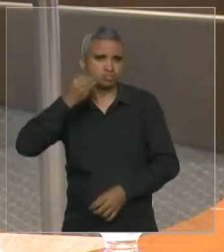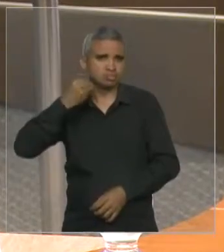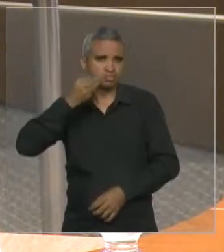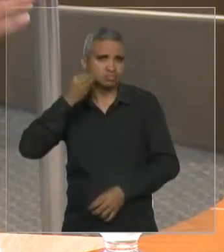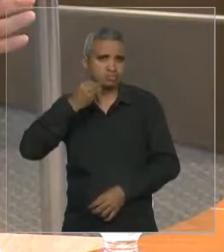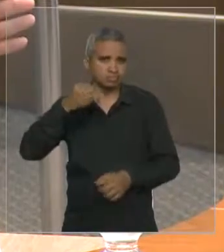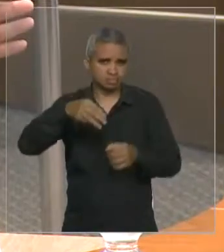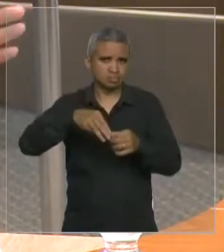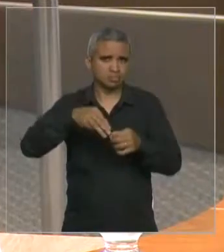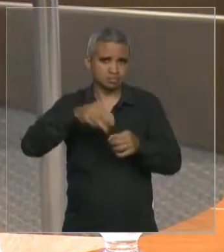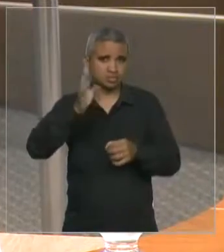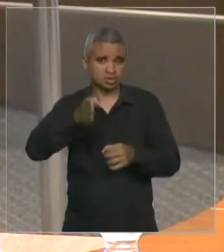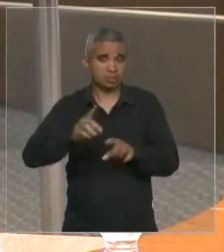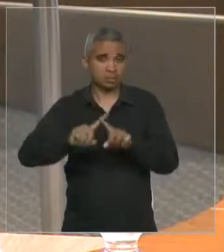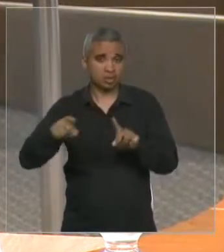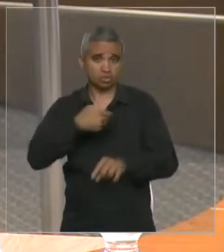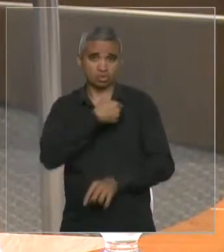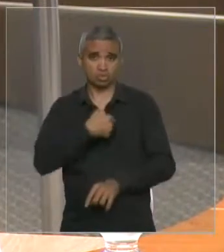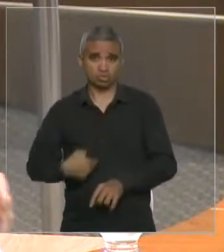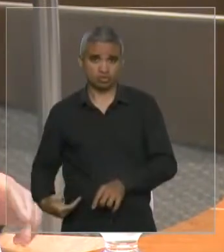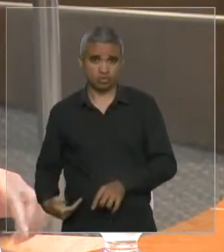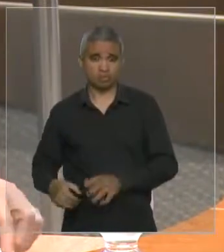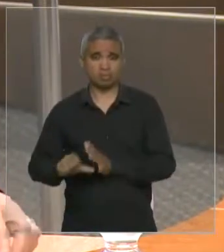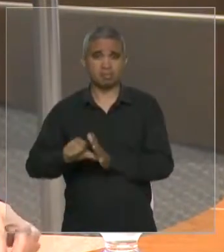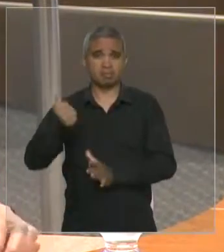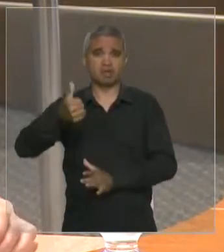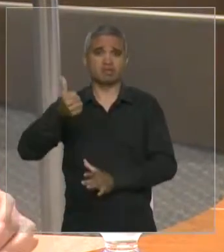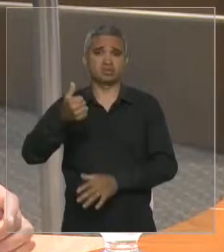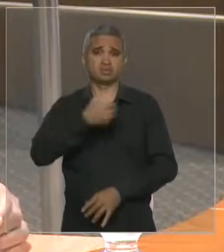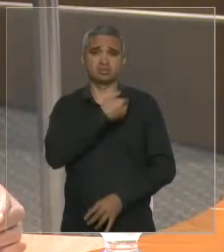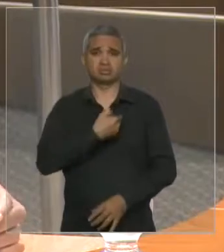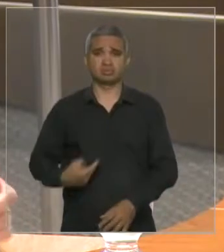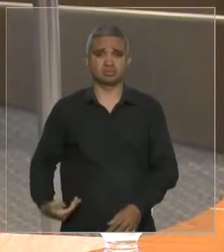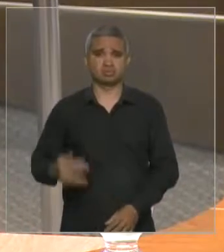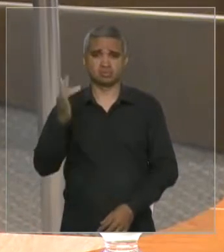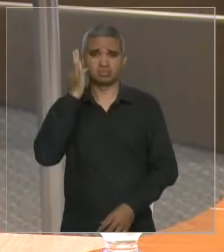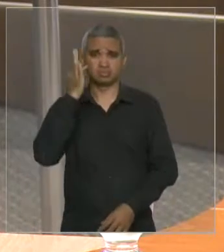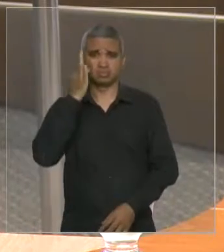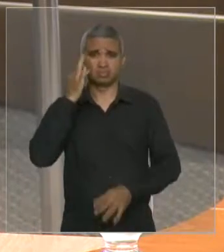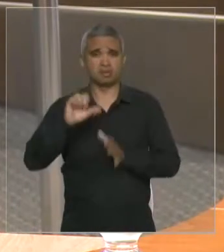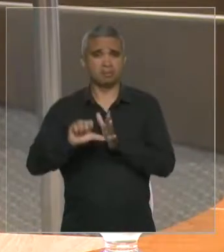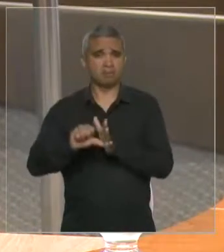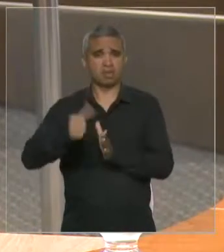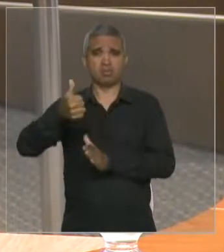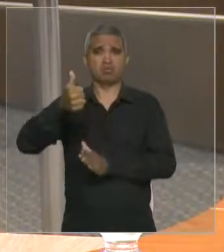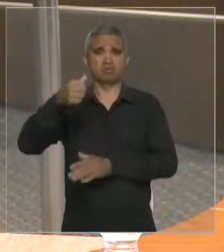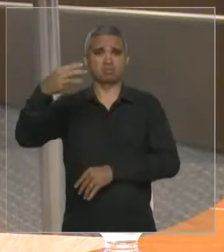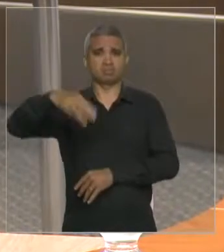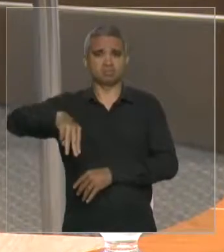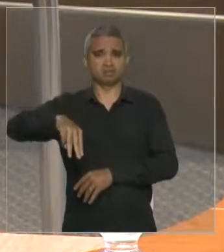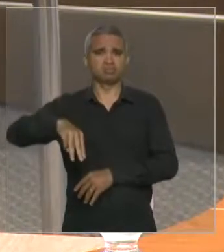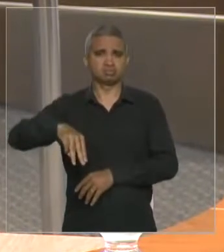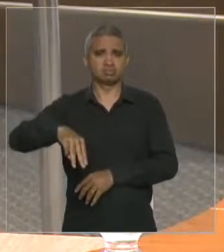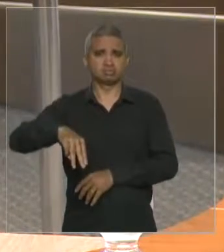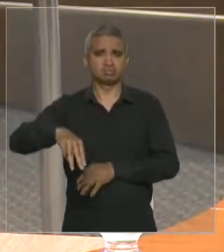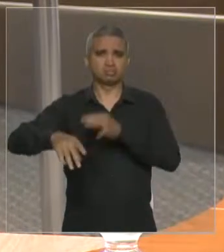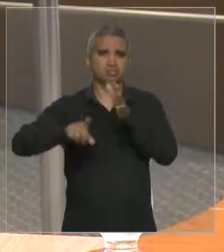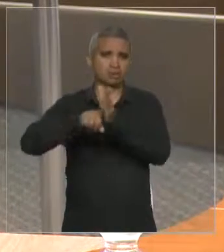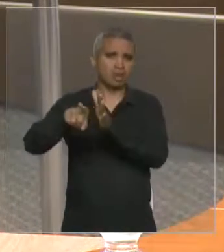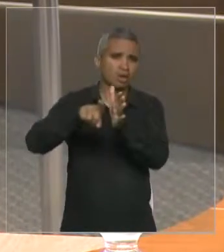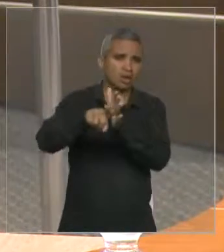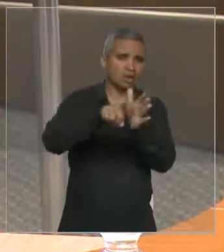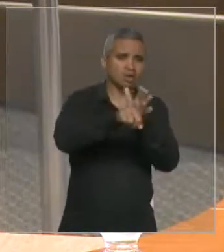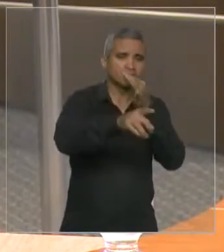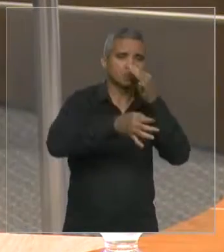Estado, essa é uma inovação do governo Flávio Dino, que cabe destaque e cabe também destacar